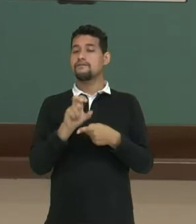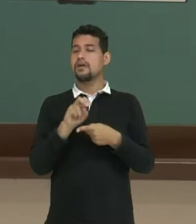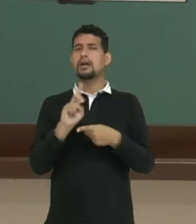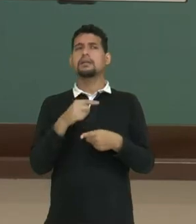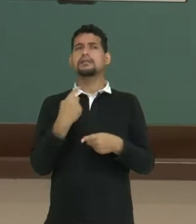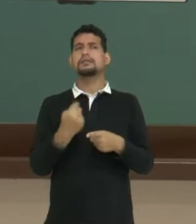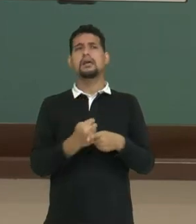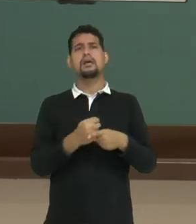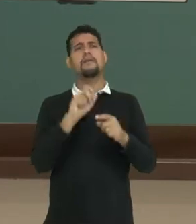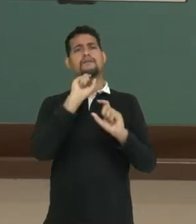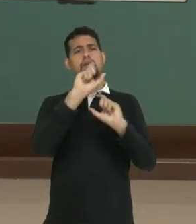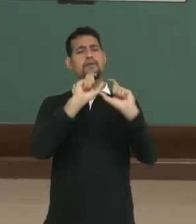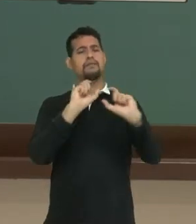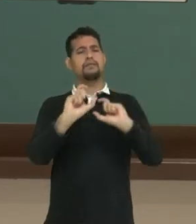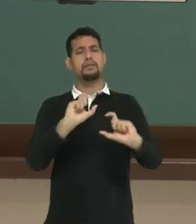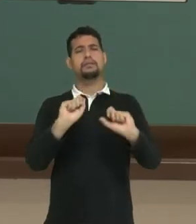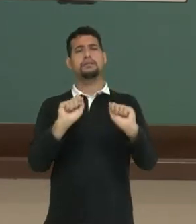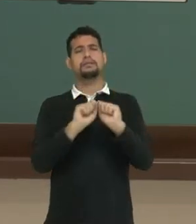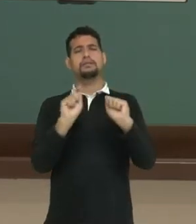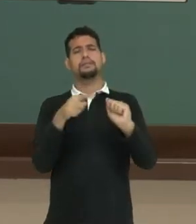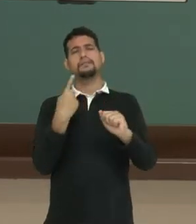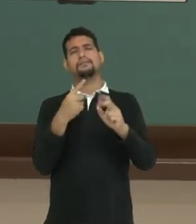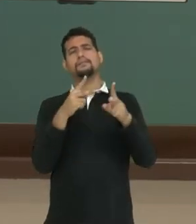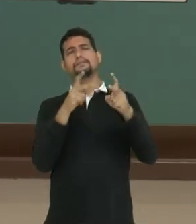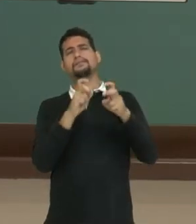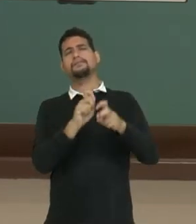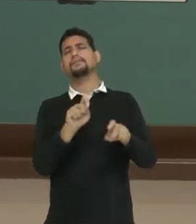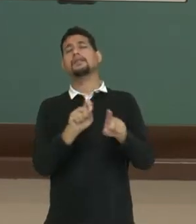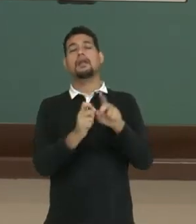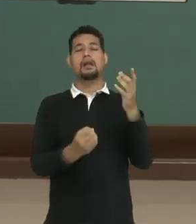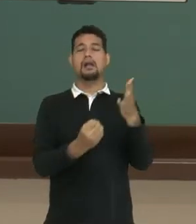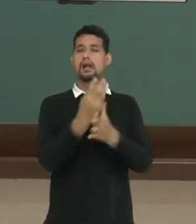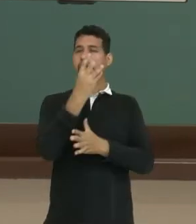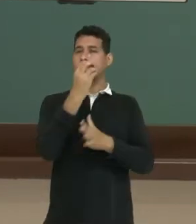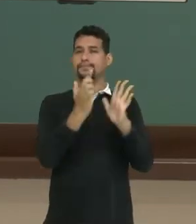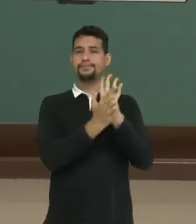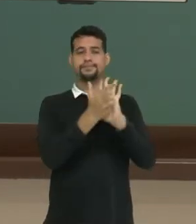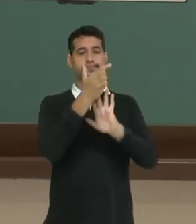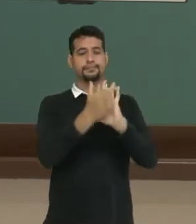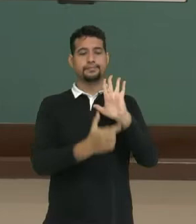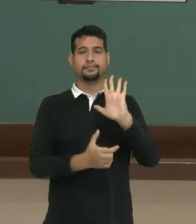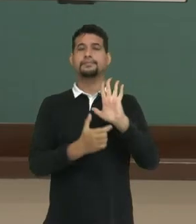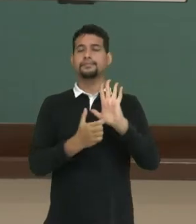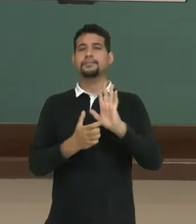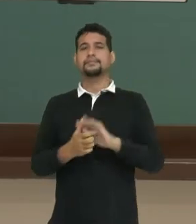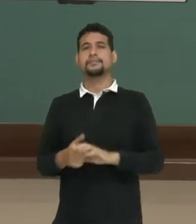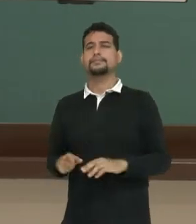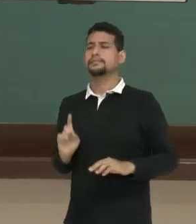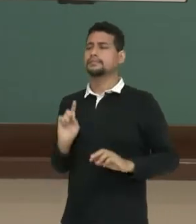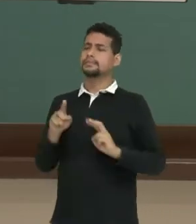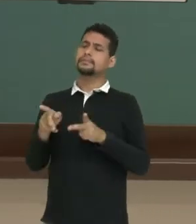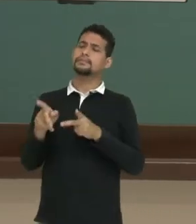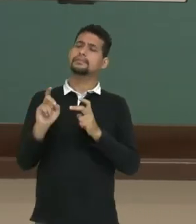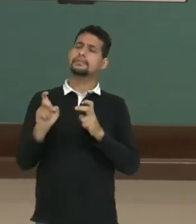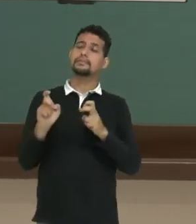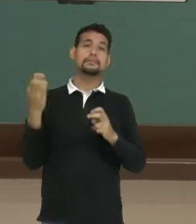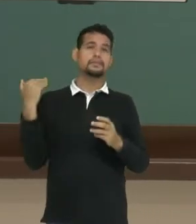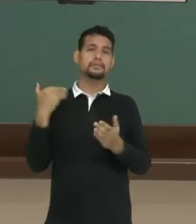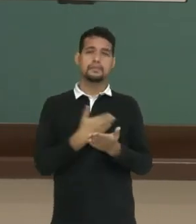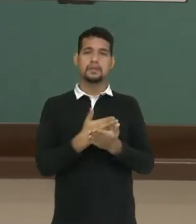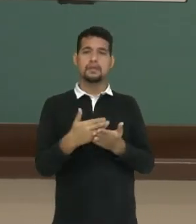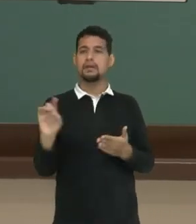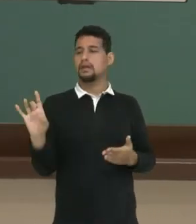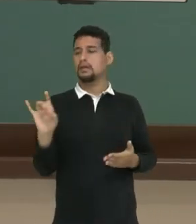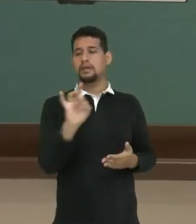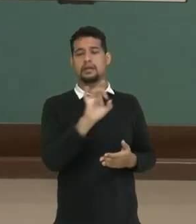sentido que mostram a intencionalidade de quem elaborou esse cartaz de campanha. Percebam também que no início de cada